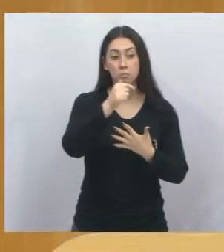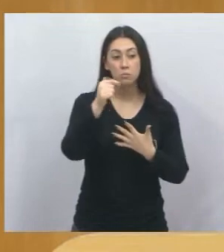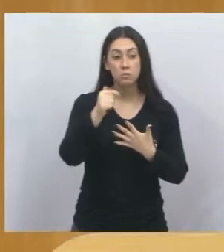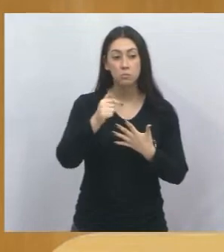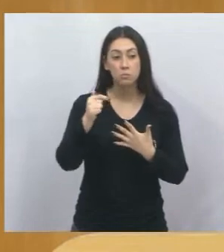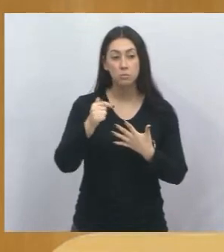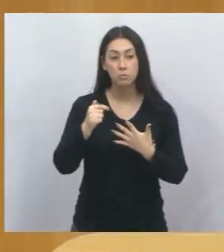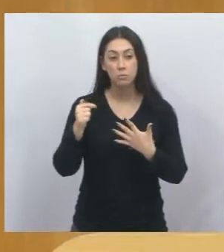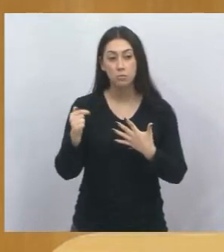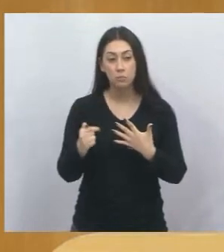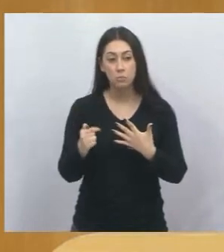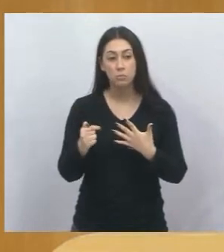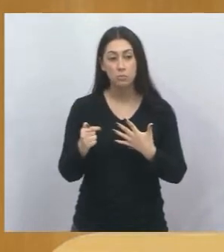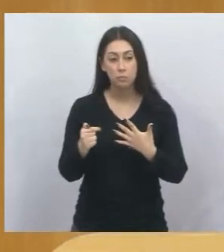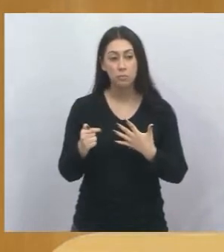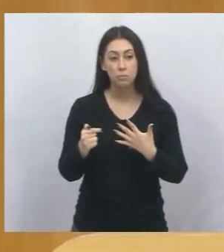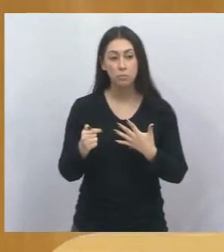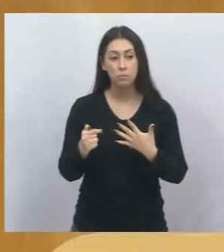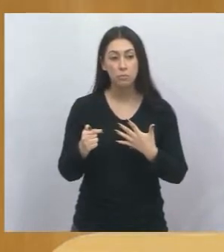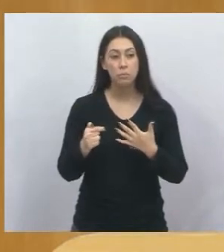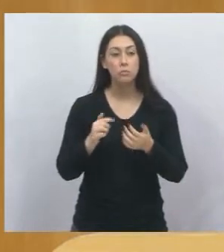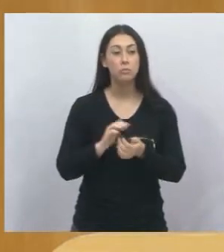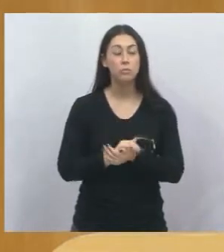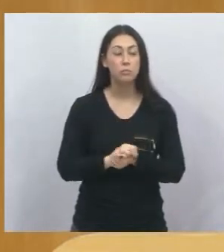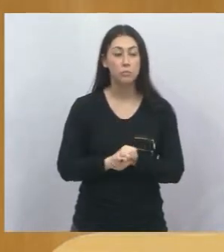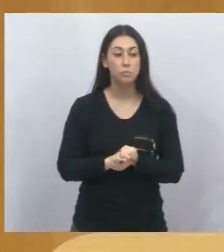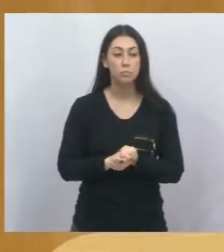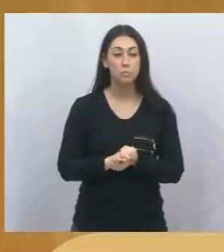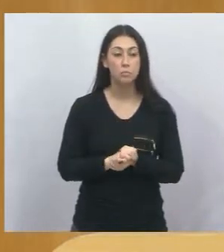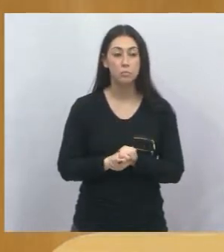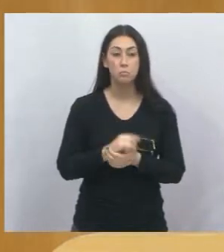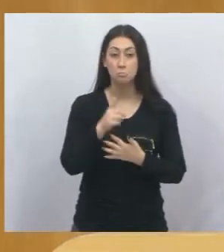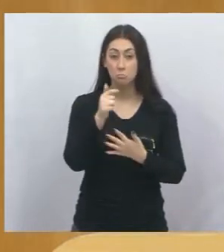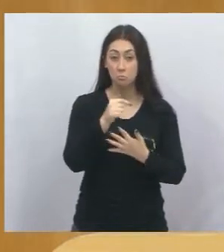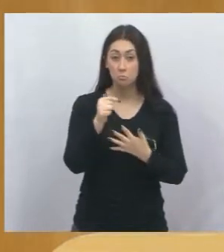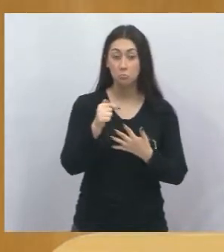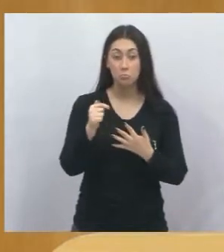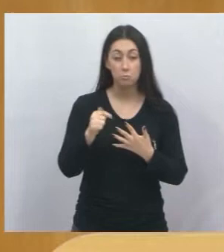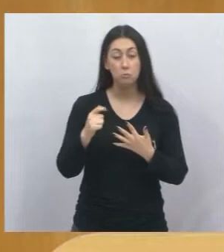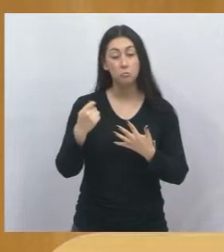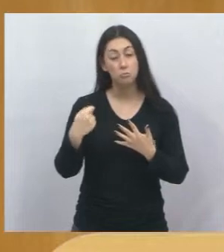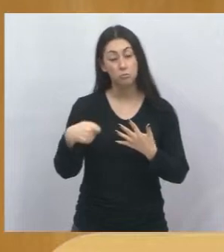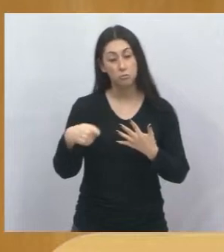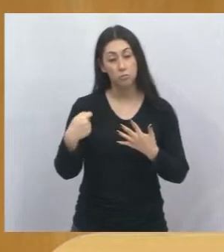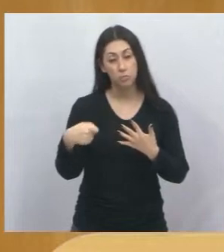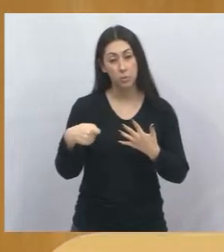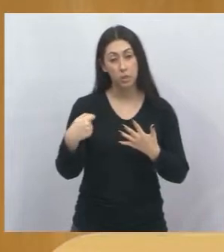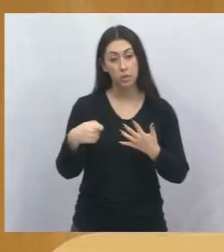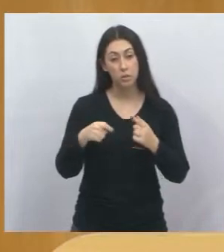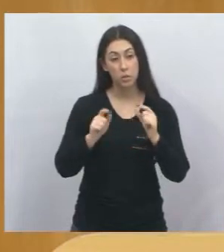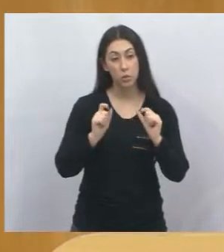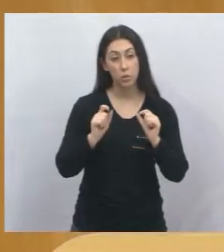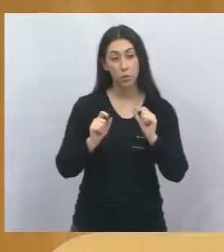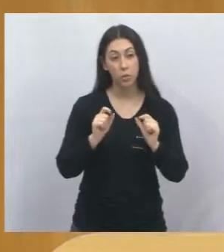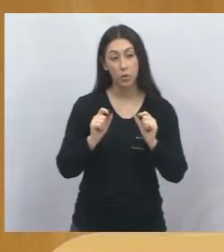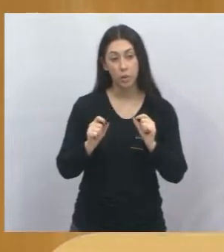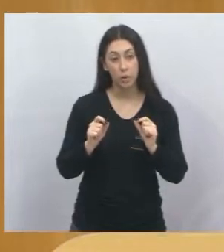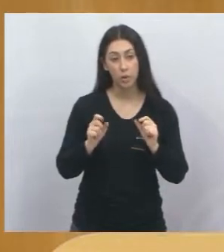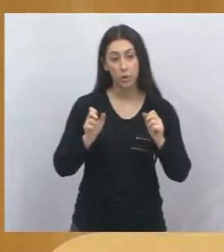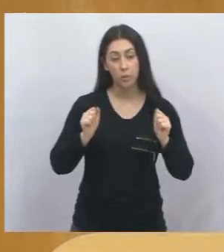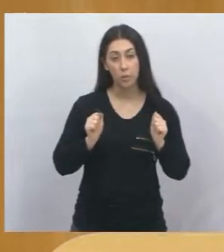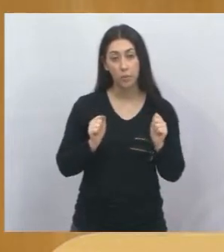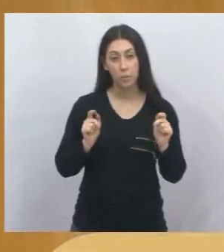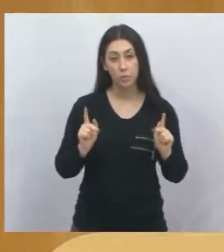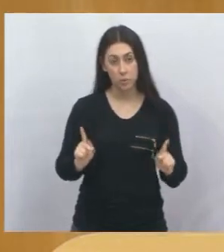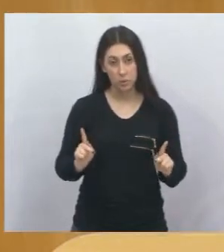apontamentos do auditor autorial, ele apontou essa necessidade de que o